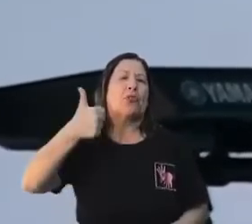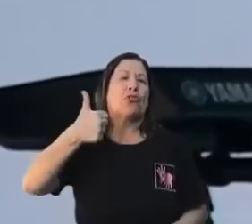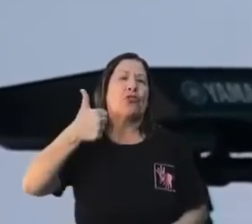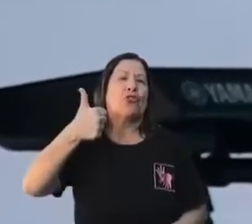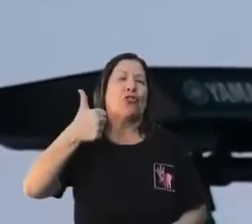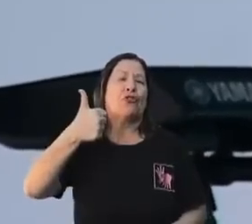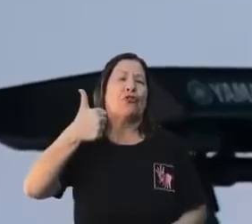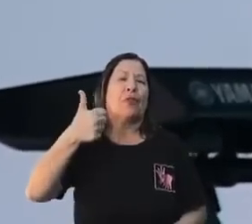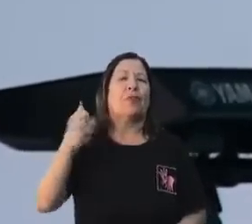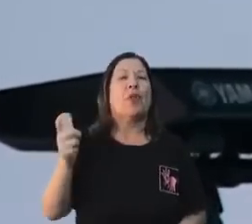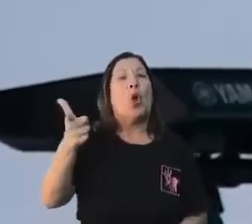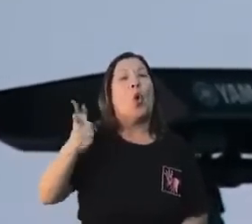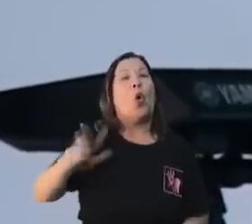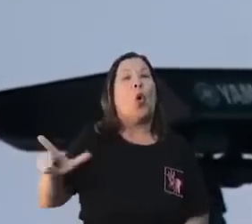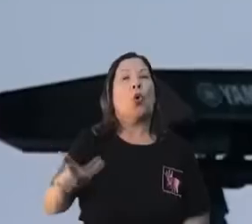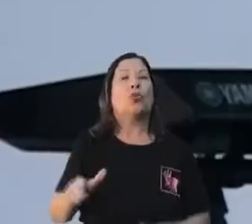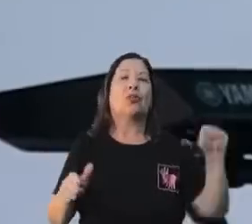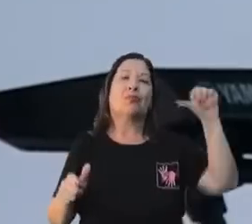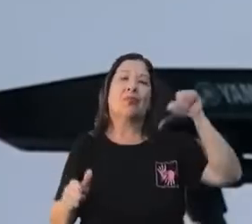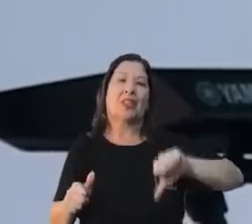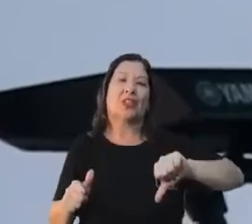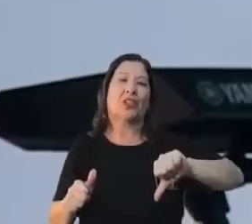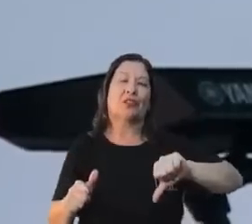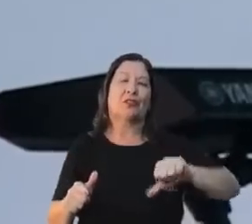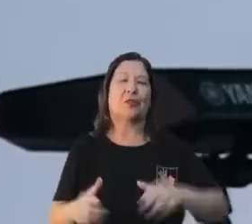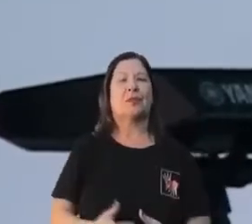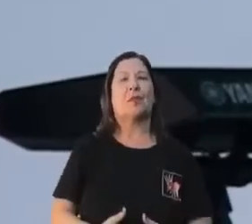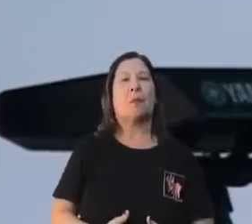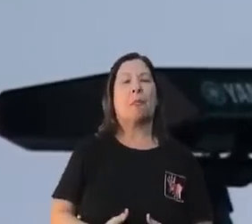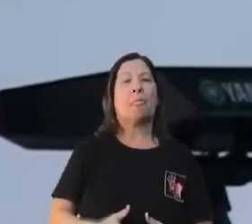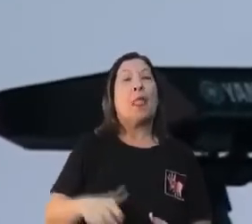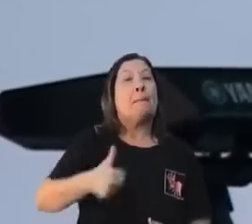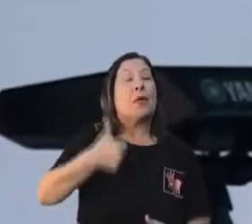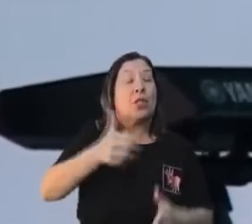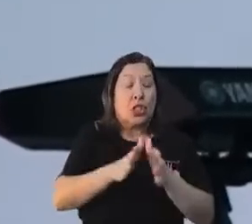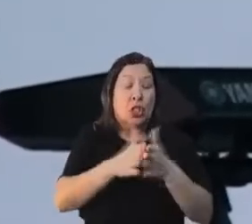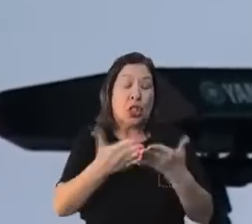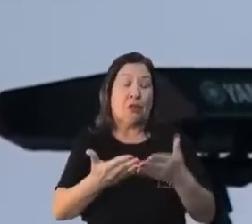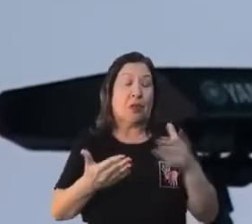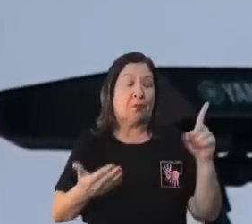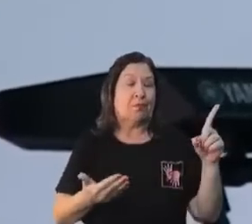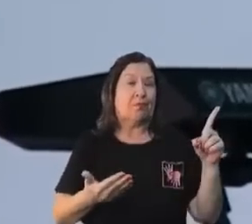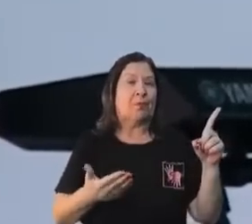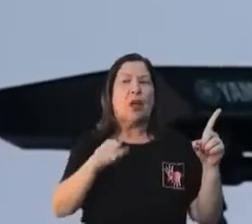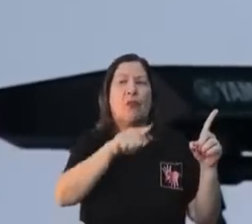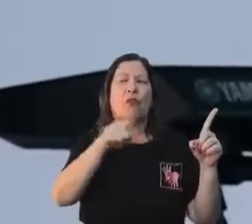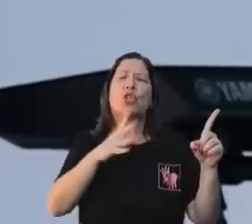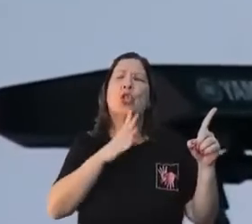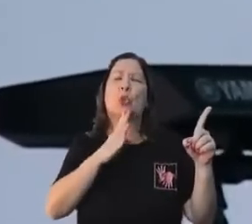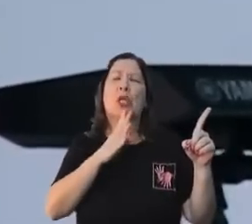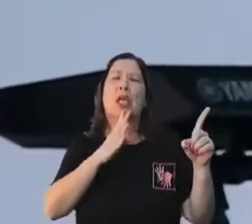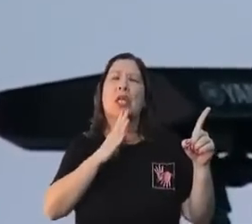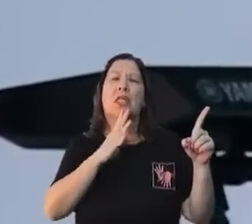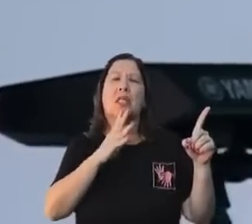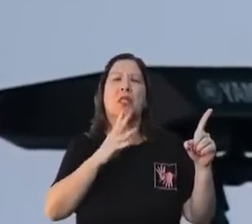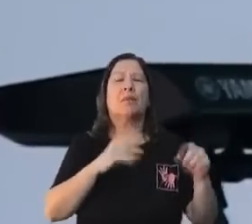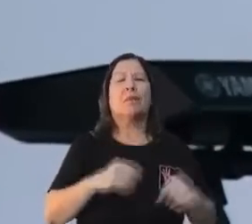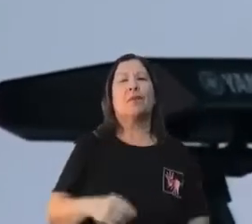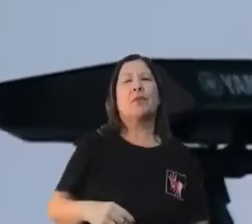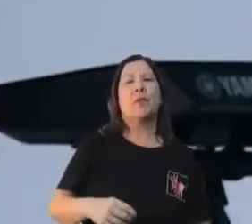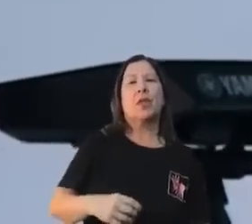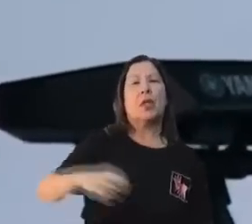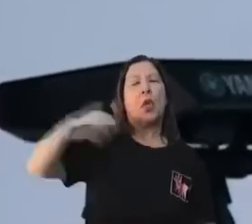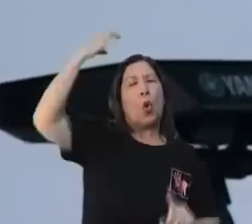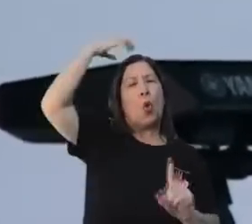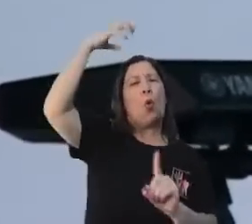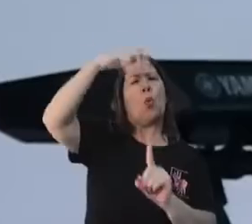Vou tratar da negativa primeiro, porque é da Bíblia. Todos vocês conhecem a história desse homem chamado rei Ezequias. Um dos